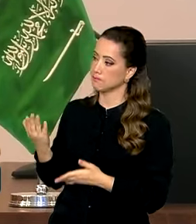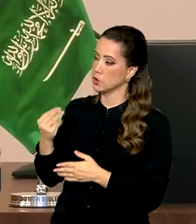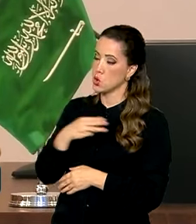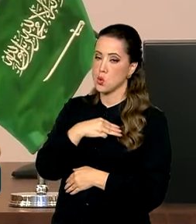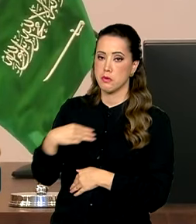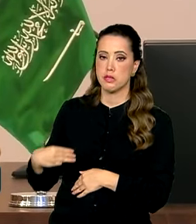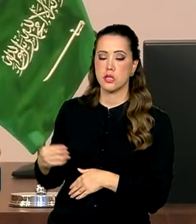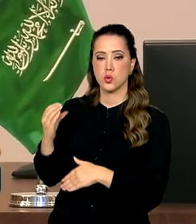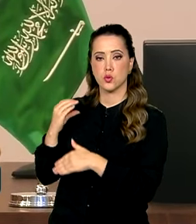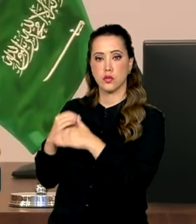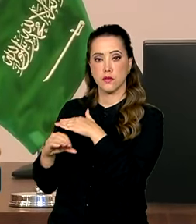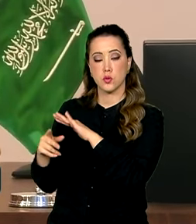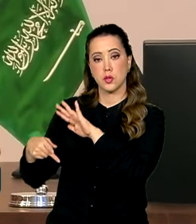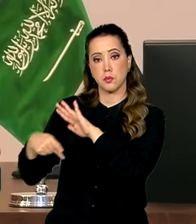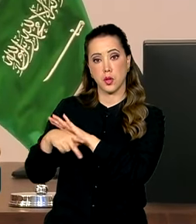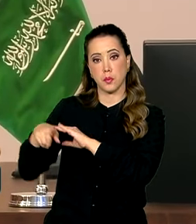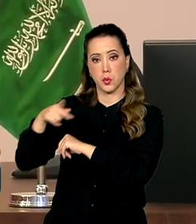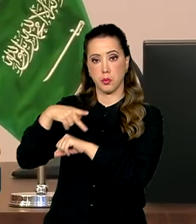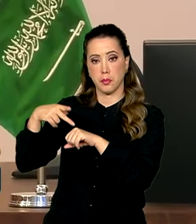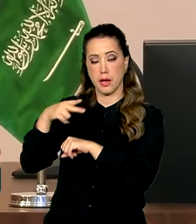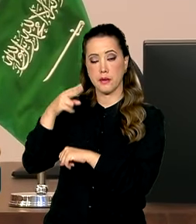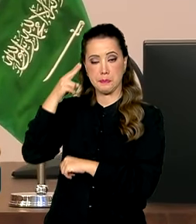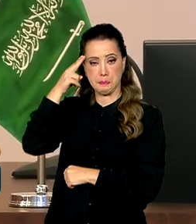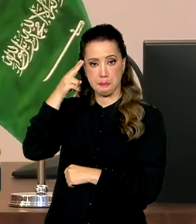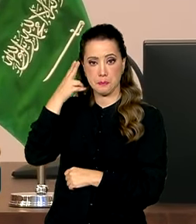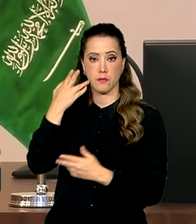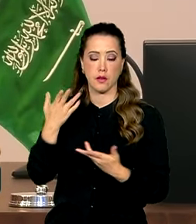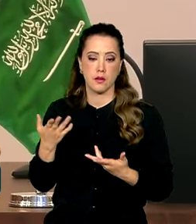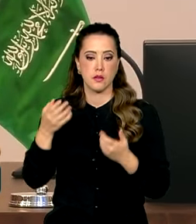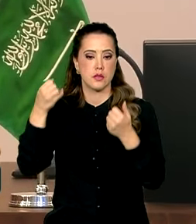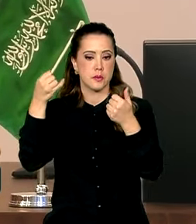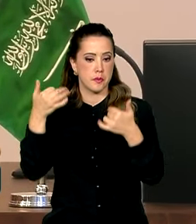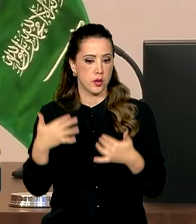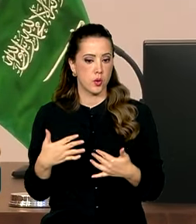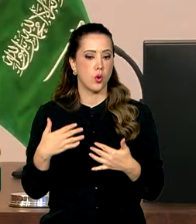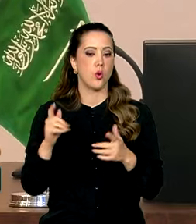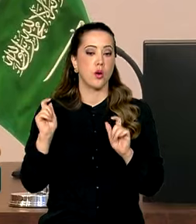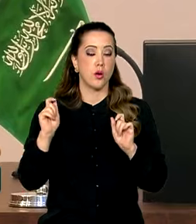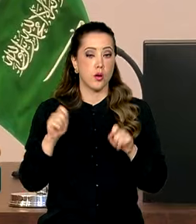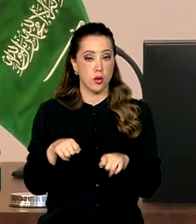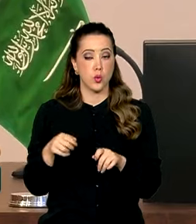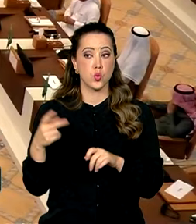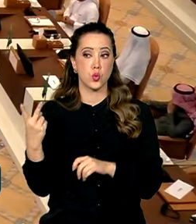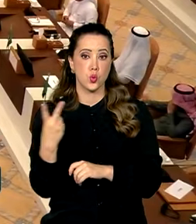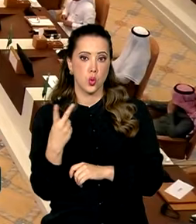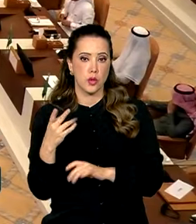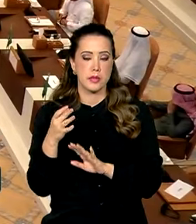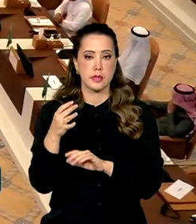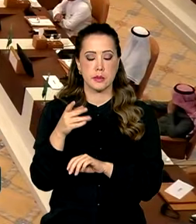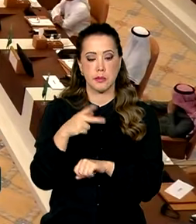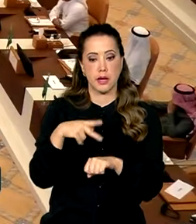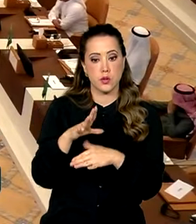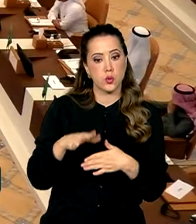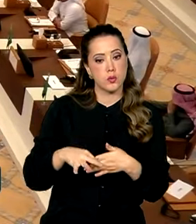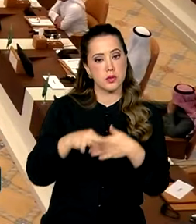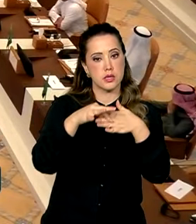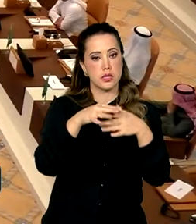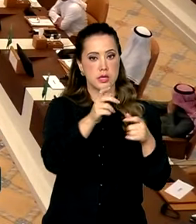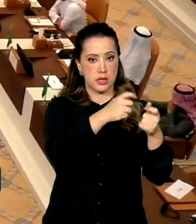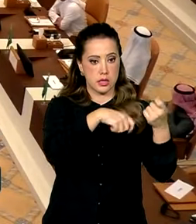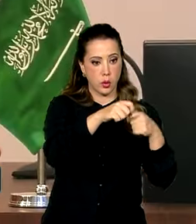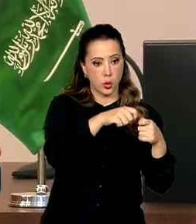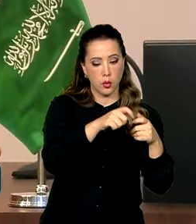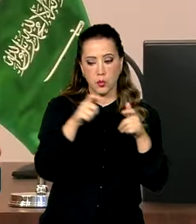do Investimento da Arábia Saudita, Khalid Al-Falih, destacou a posição dos dois países como líderes econômicos de